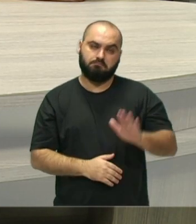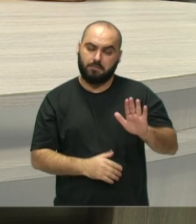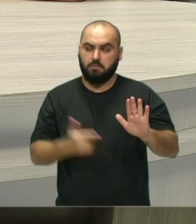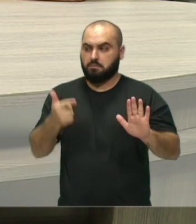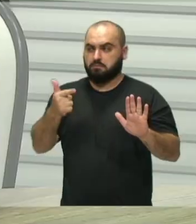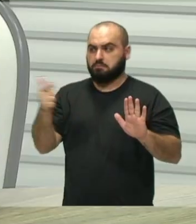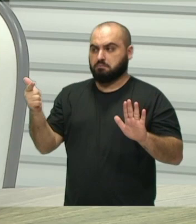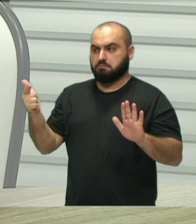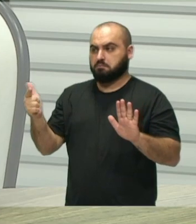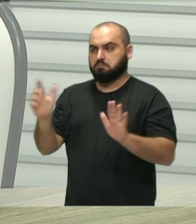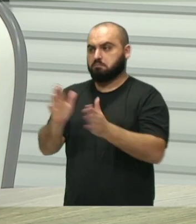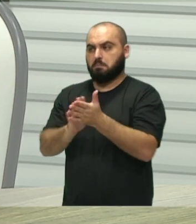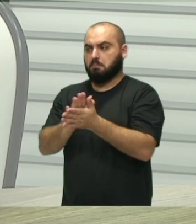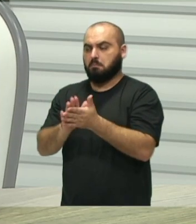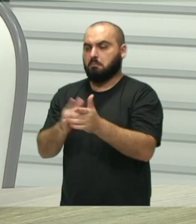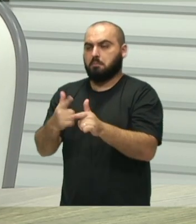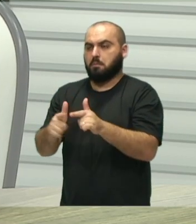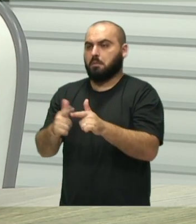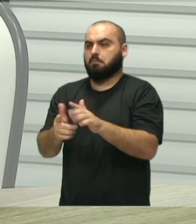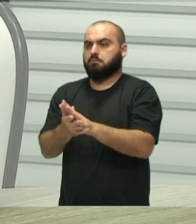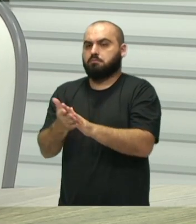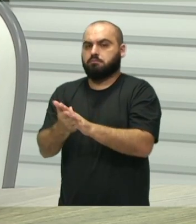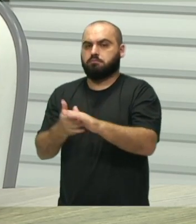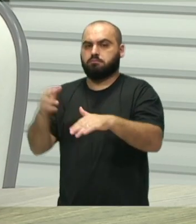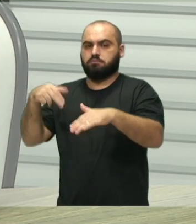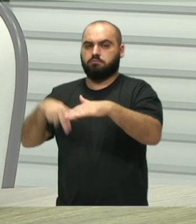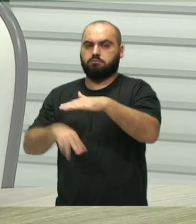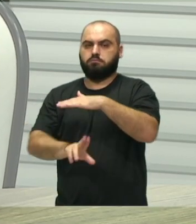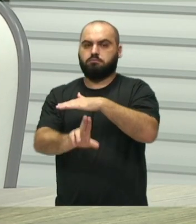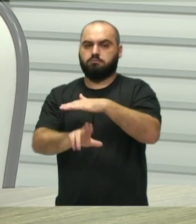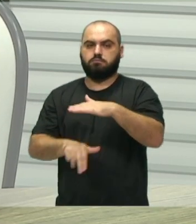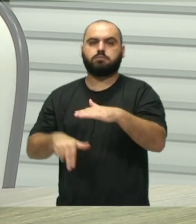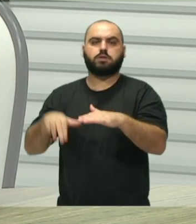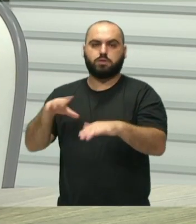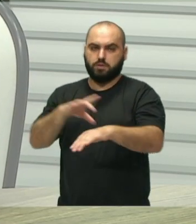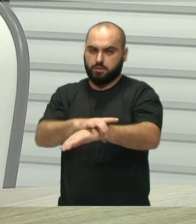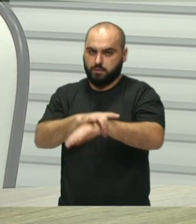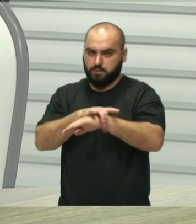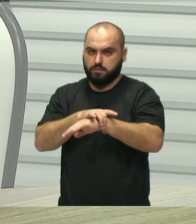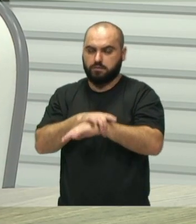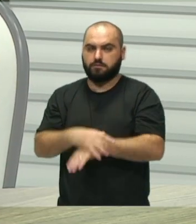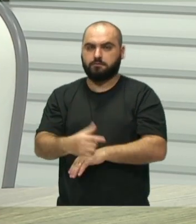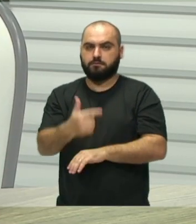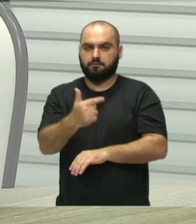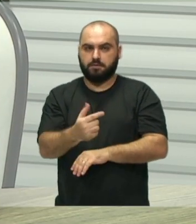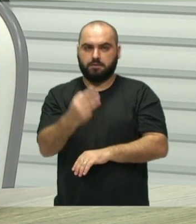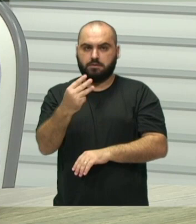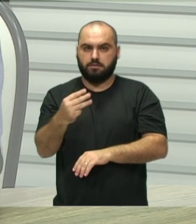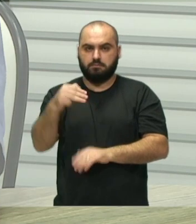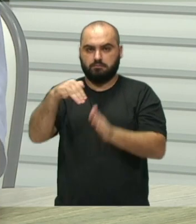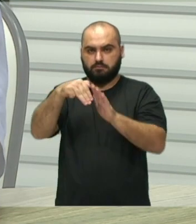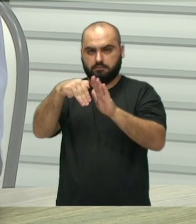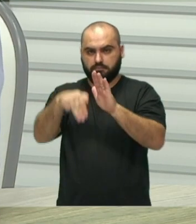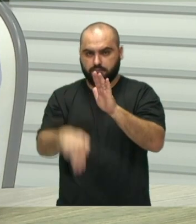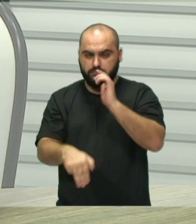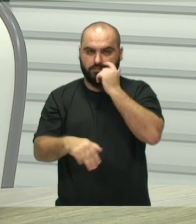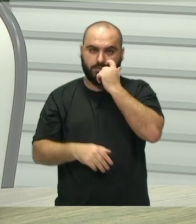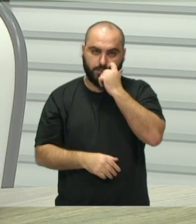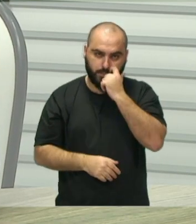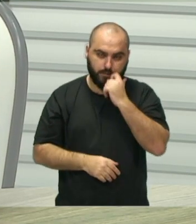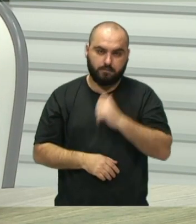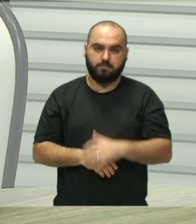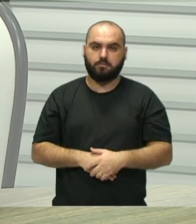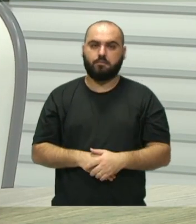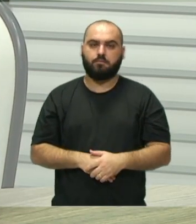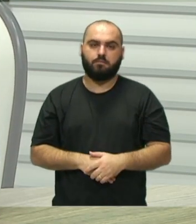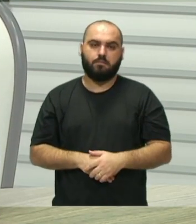de vista de engenharia nenhum, tá? O túnel é uma obra completamente segura, 23 metros de profundidade. Na melhor das hipóteses,